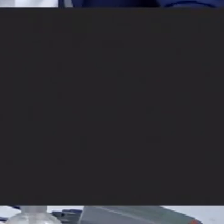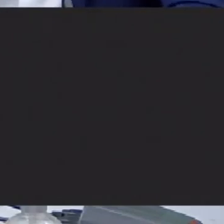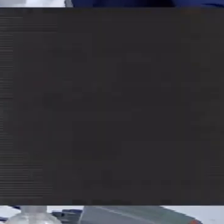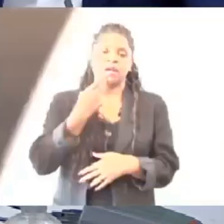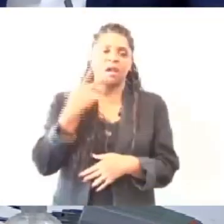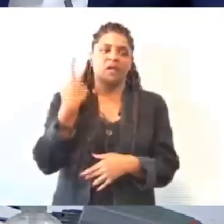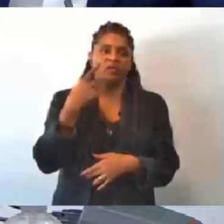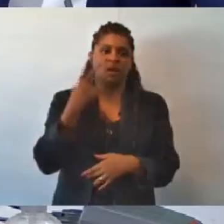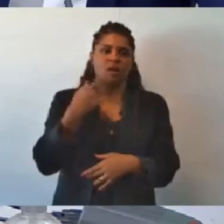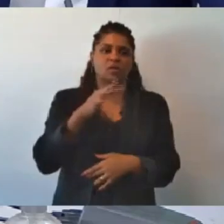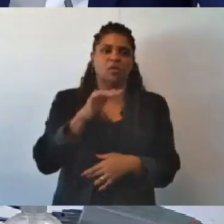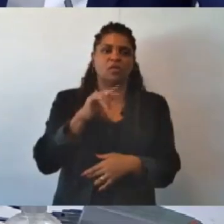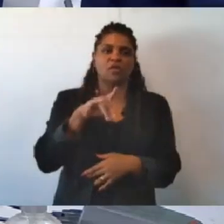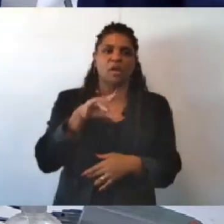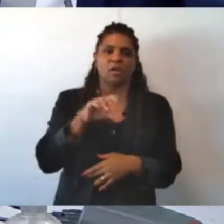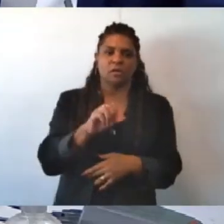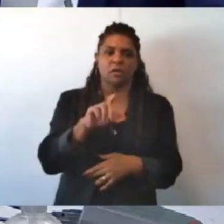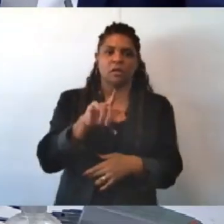também